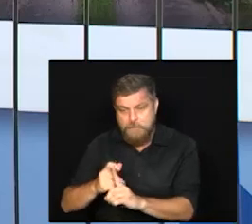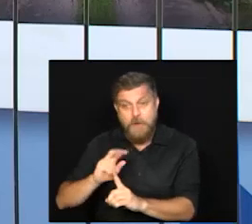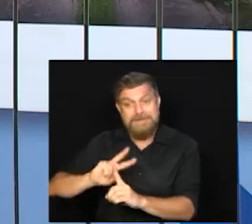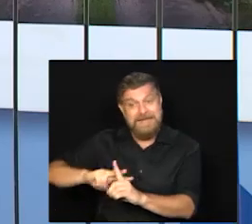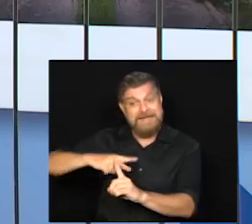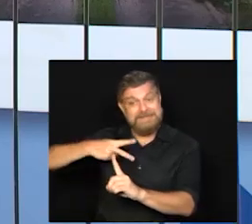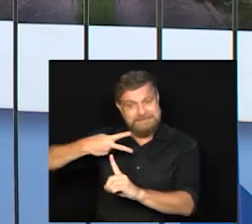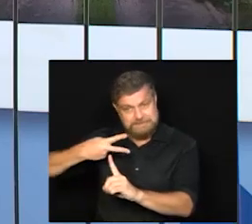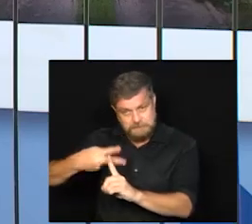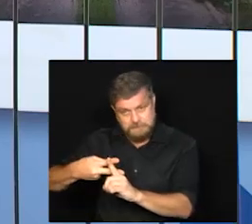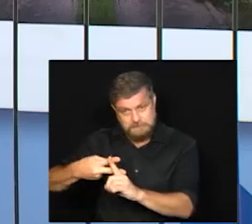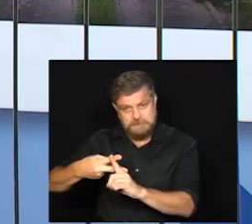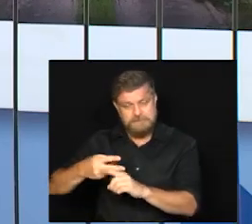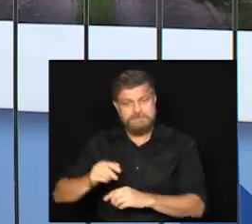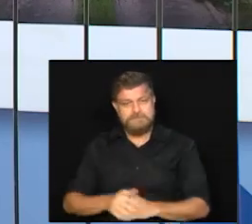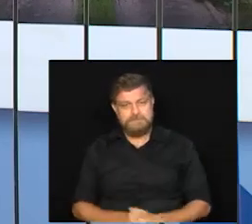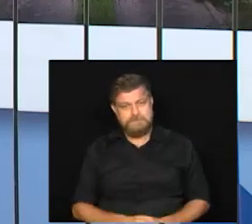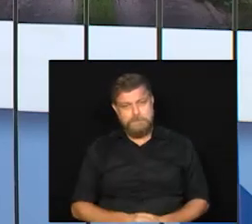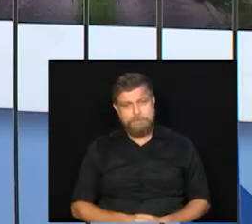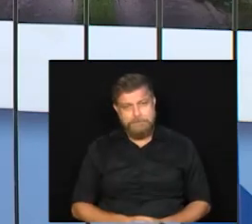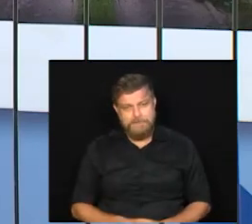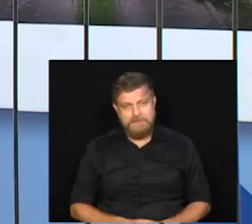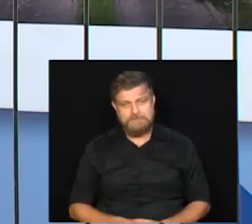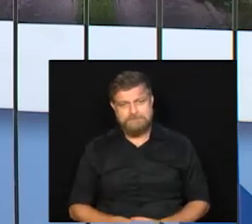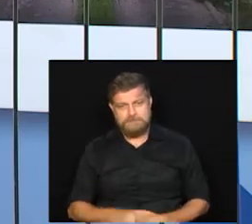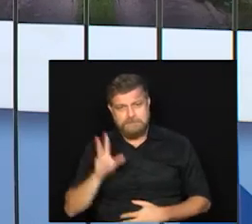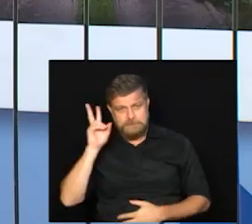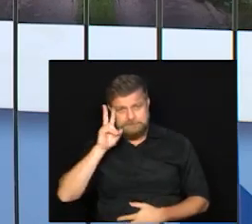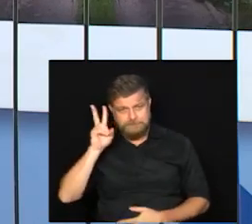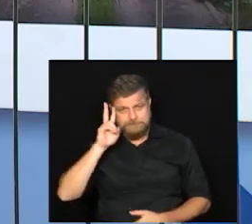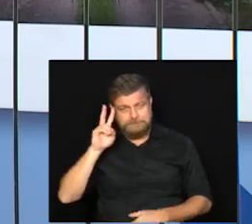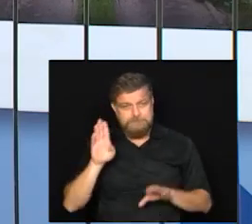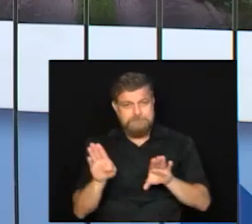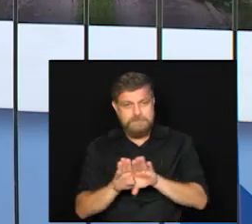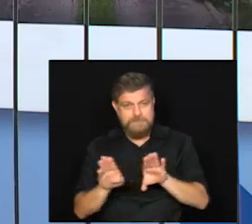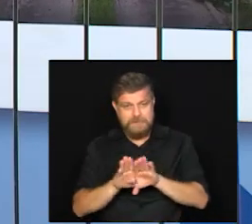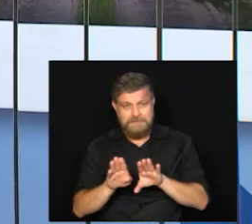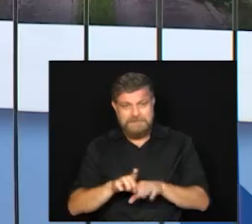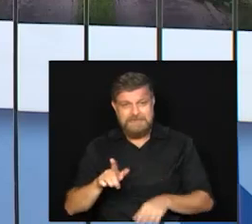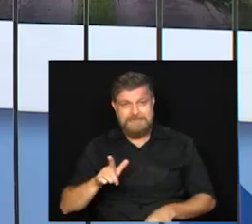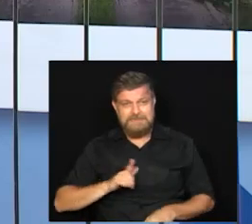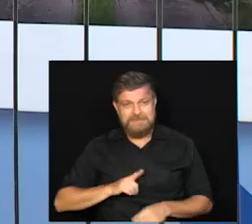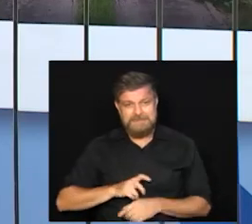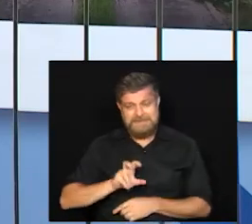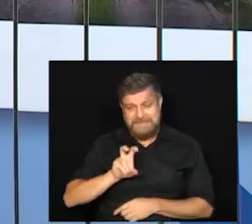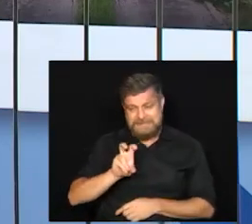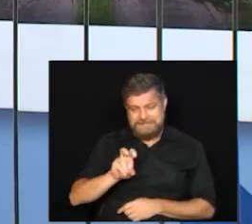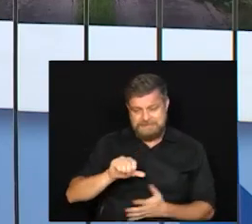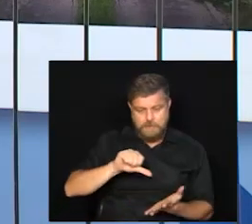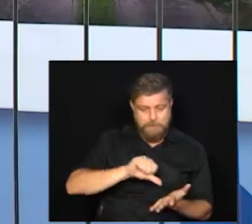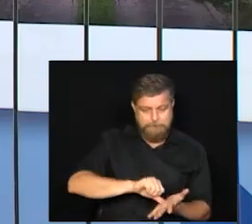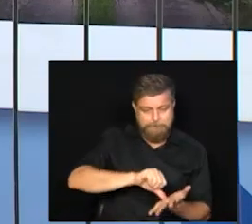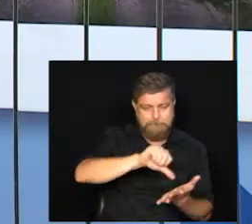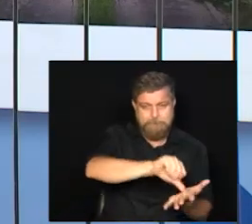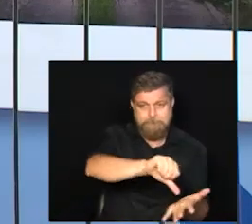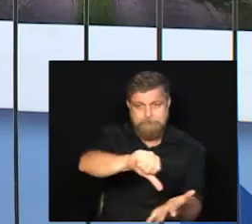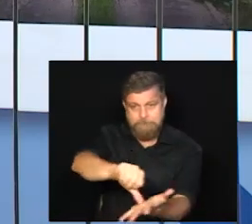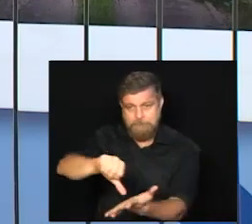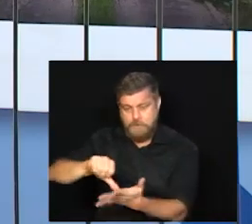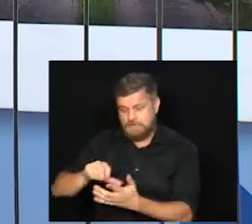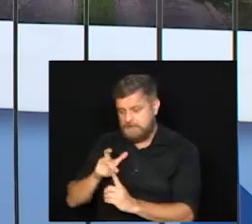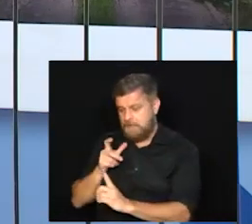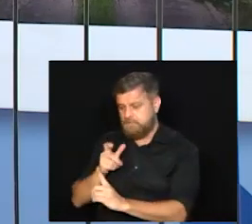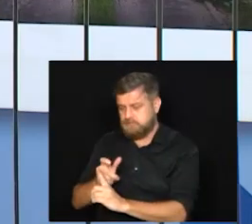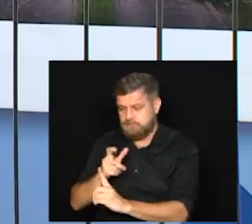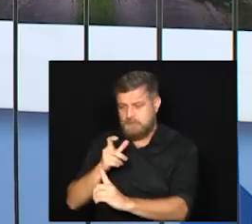dose da vacina. Então, a gente vai lembrar agora também que a gente tem 5 pontos de vacinação na cidade